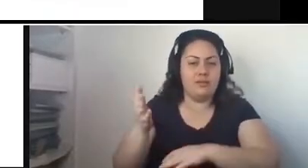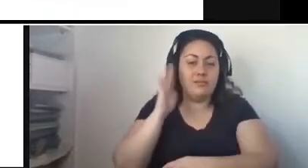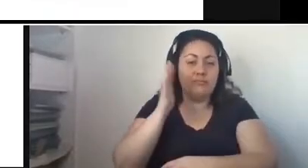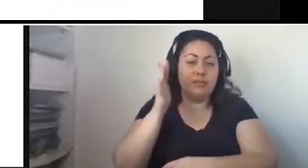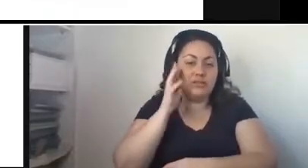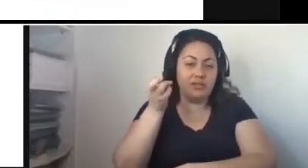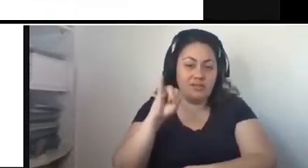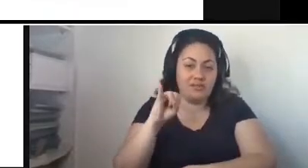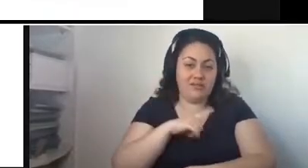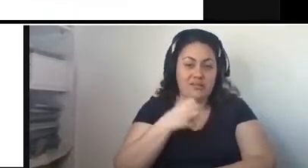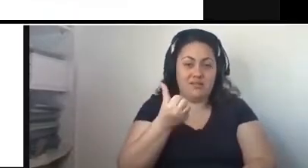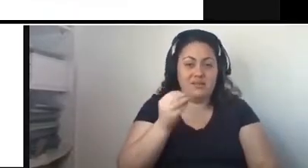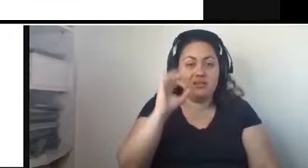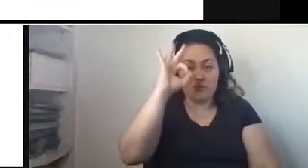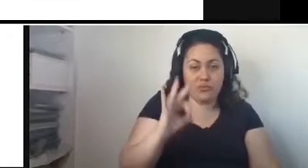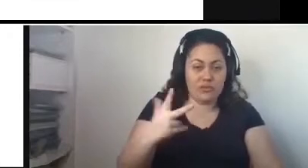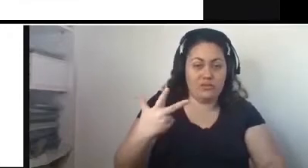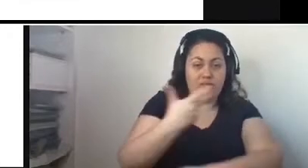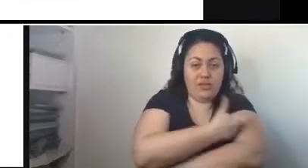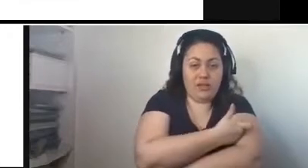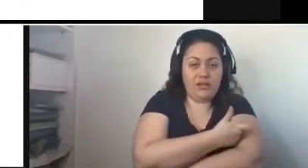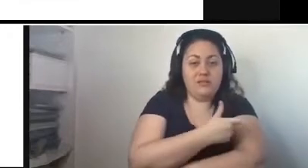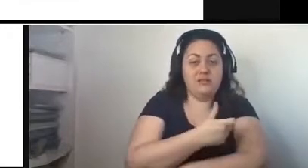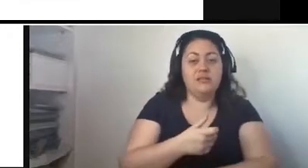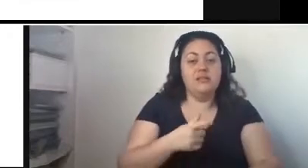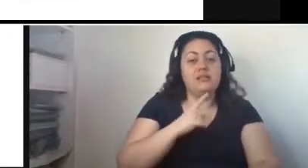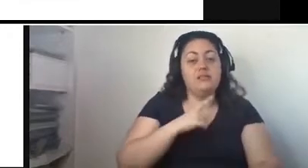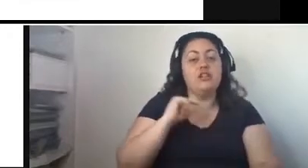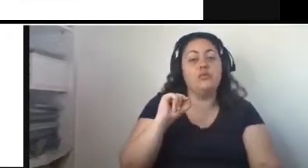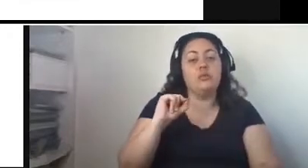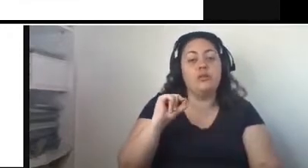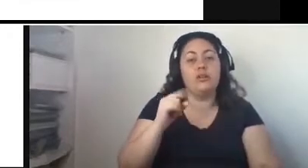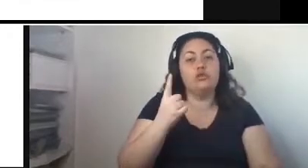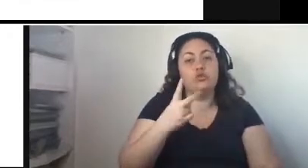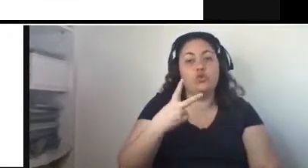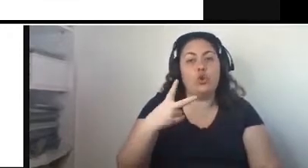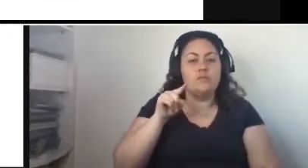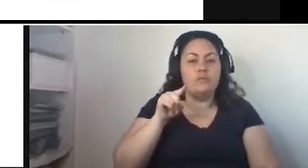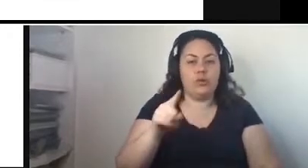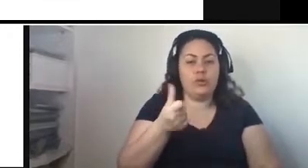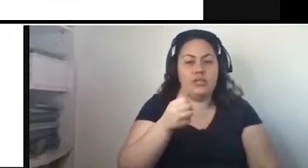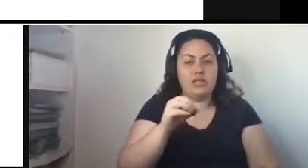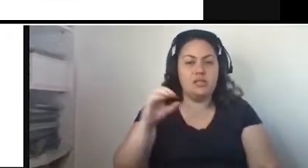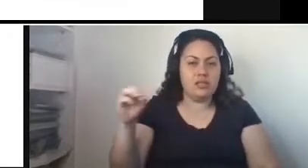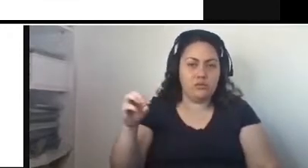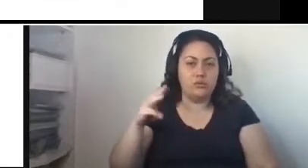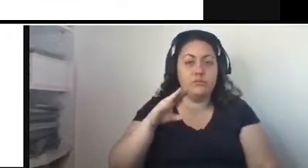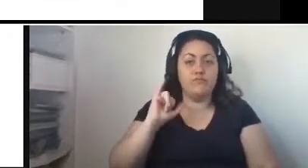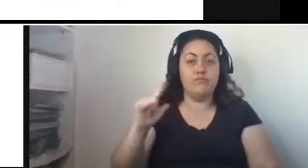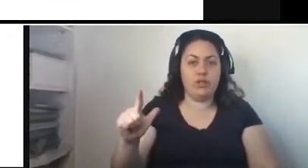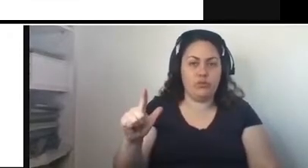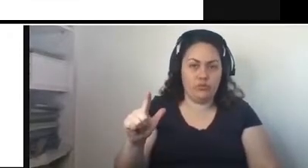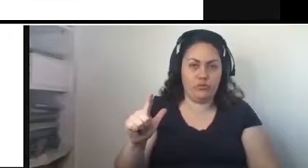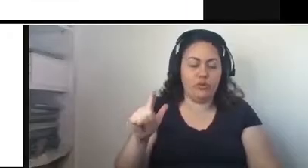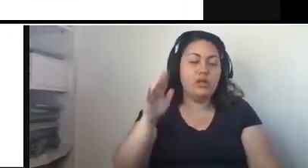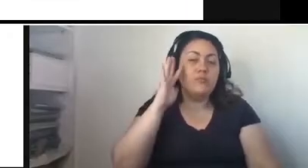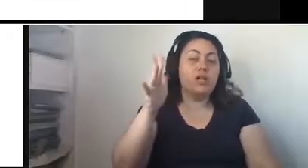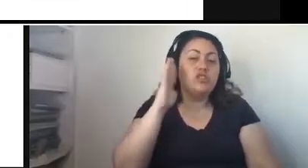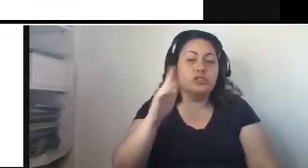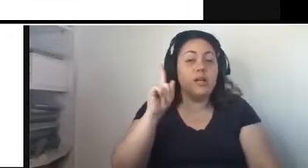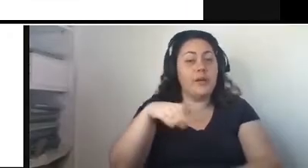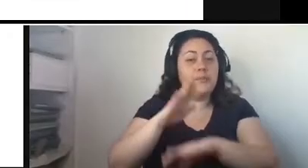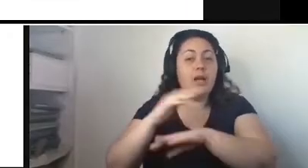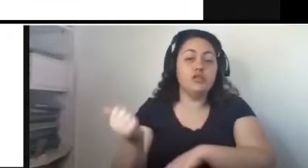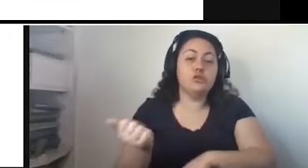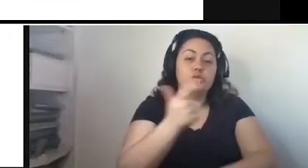milhões, 12 milhões e 600 mil, que é uma grande eficácia. No entanto, isso vai ser uma quantidade bem maior do que os 7